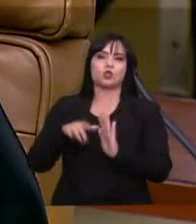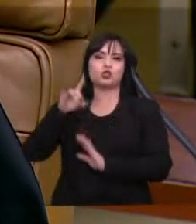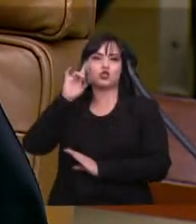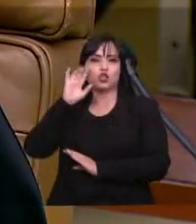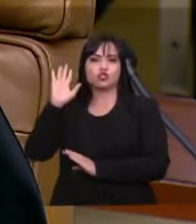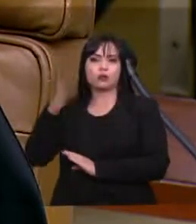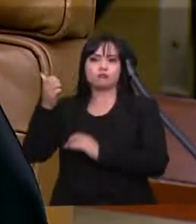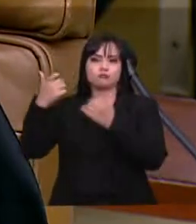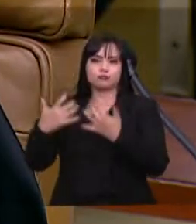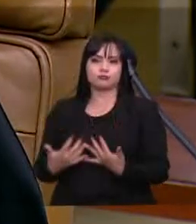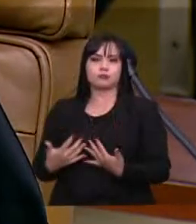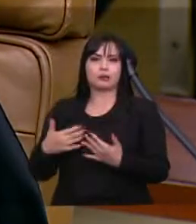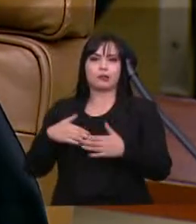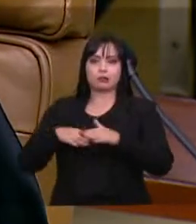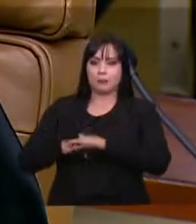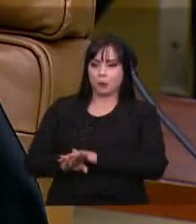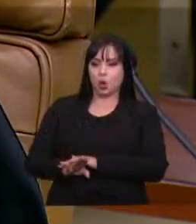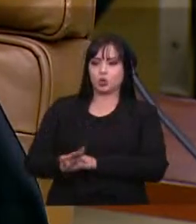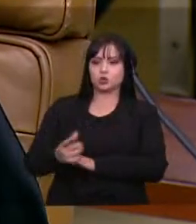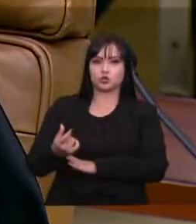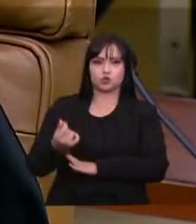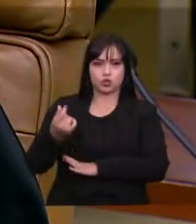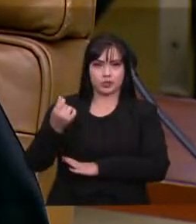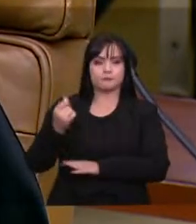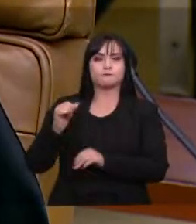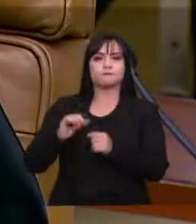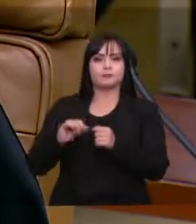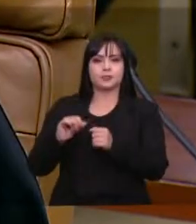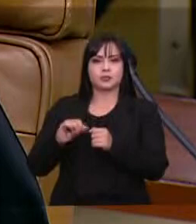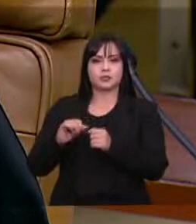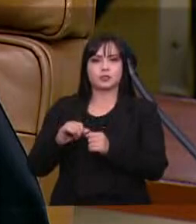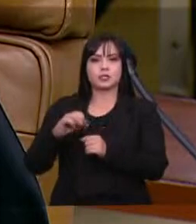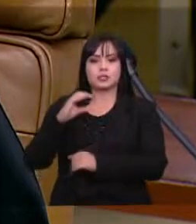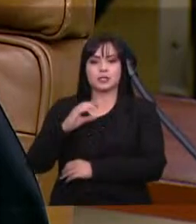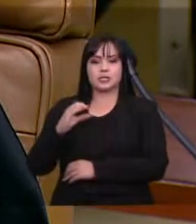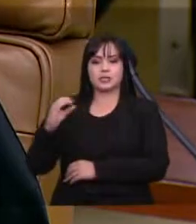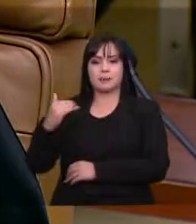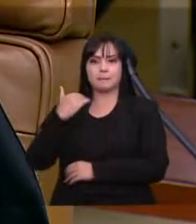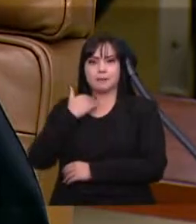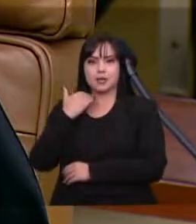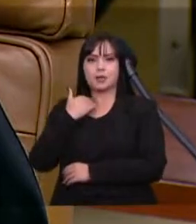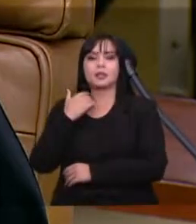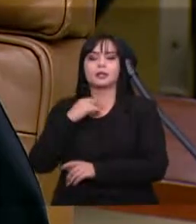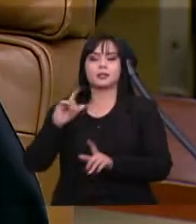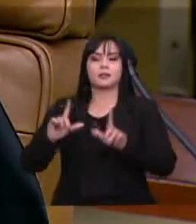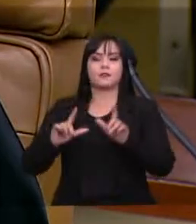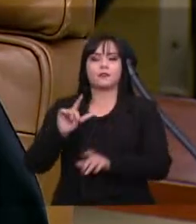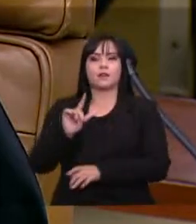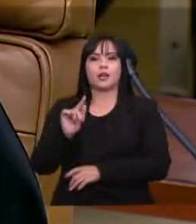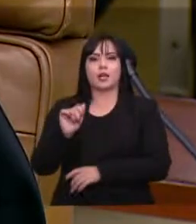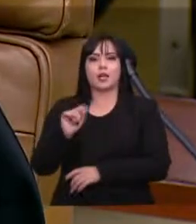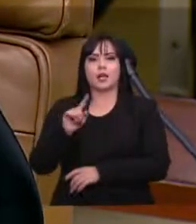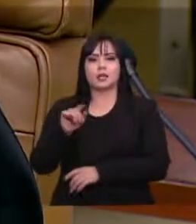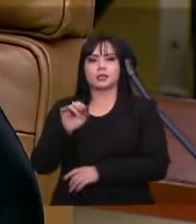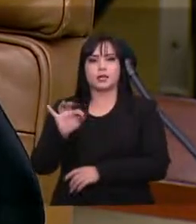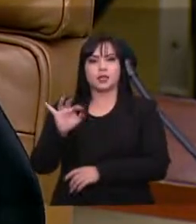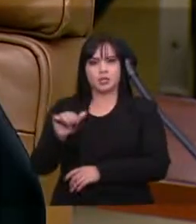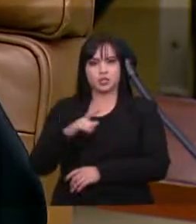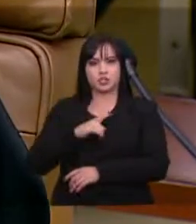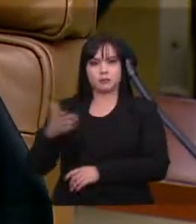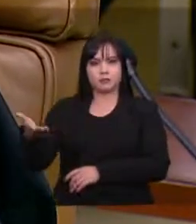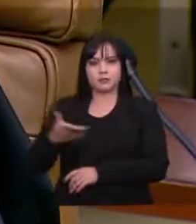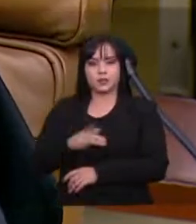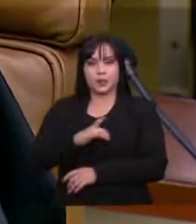dia retratado o depósito em dinheiro realizado em conta corrente mantida pela TV Gazeta tinha com beneficiário